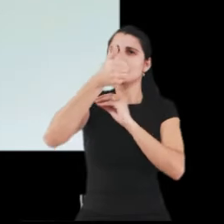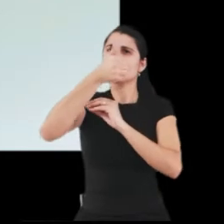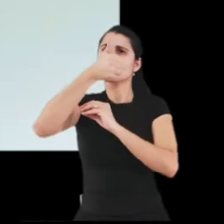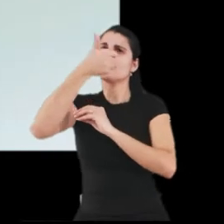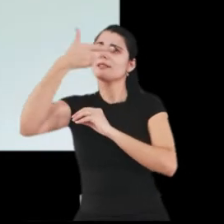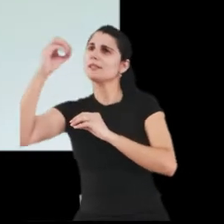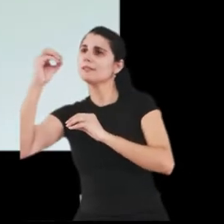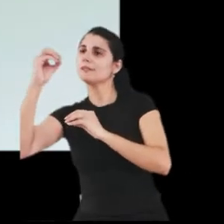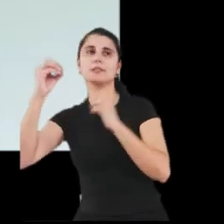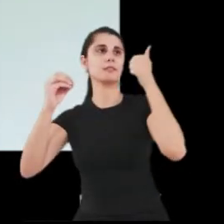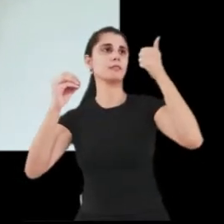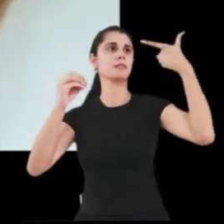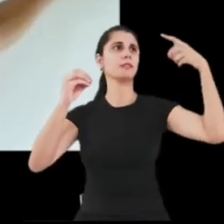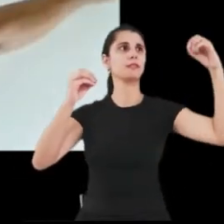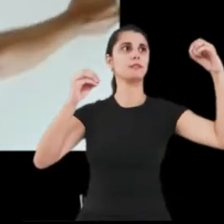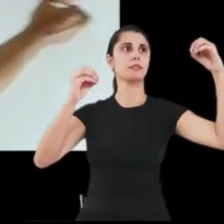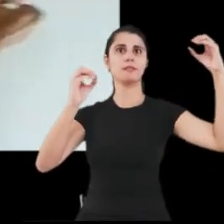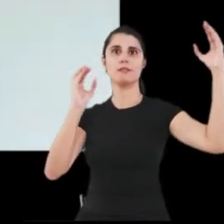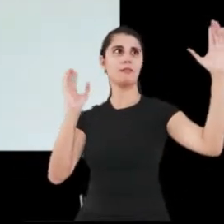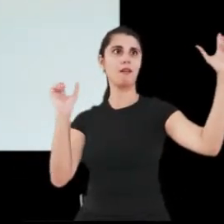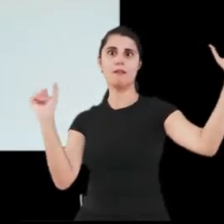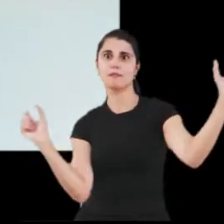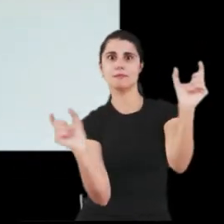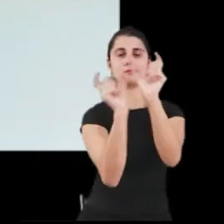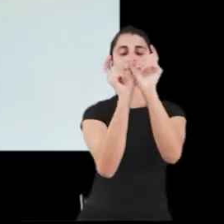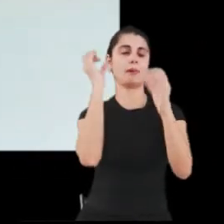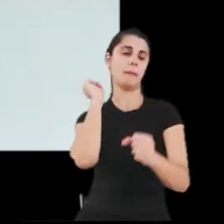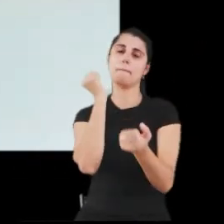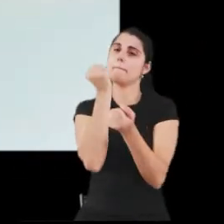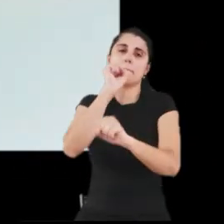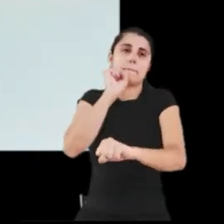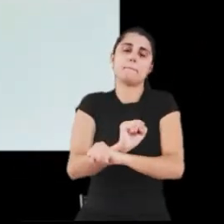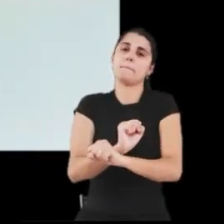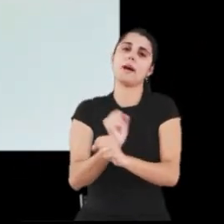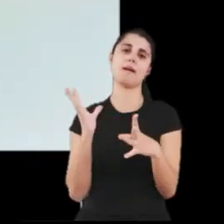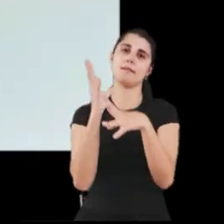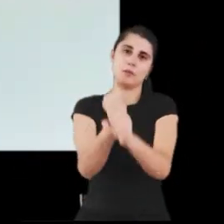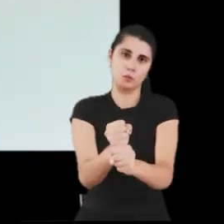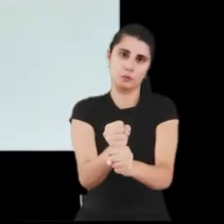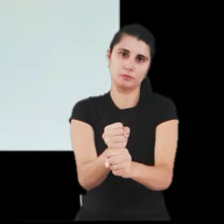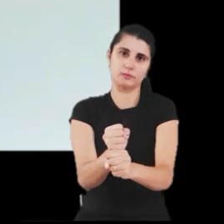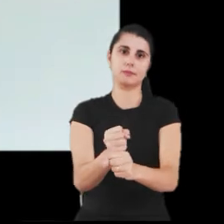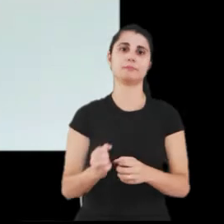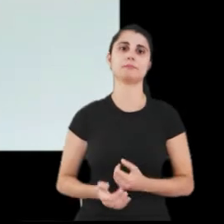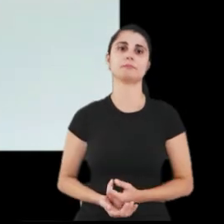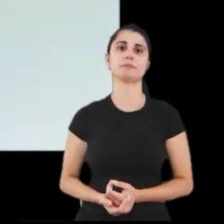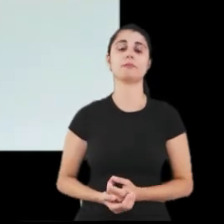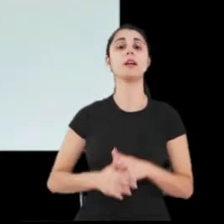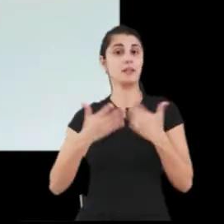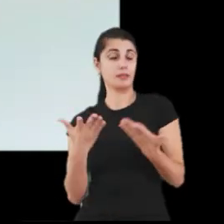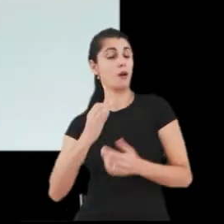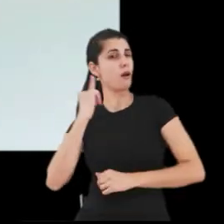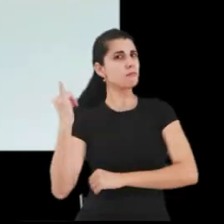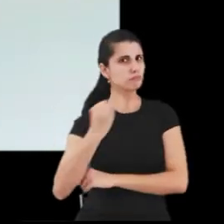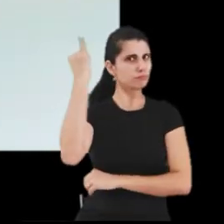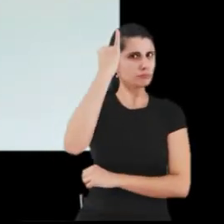tenho à direita todos os divisores naturais de 120. Uma coisa